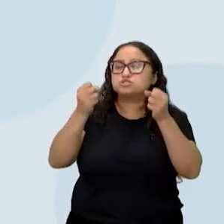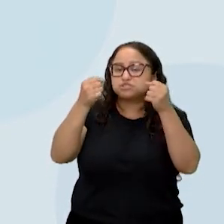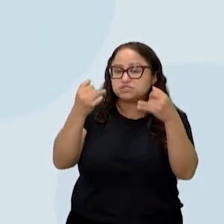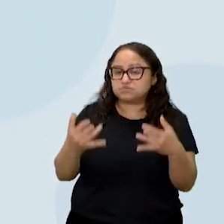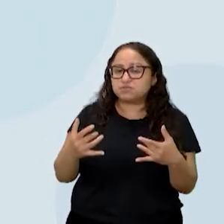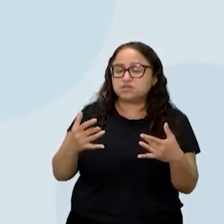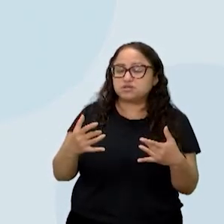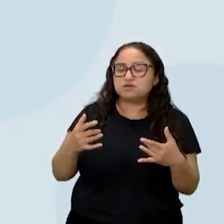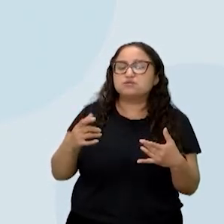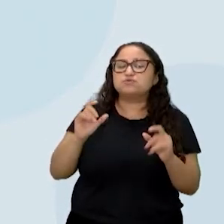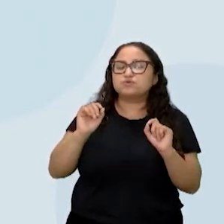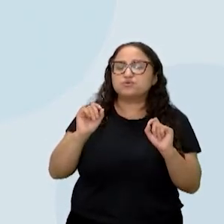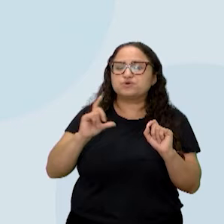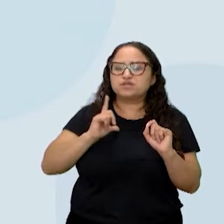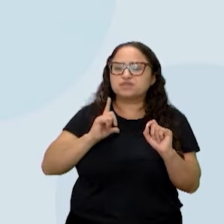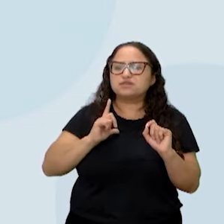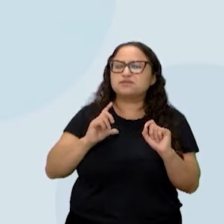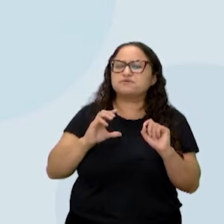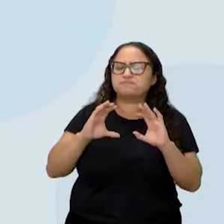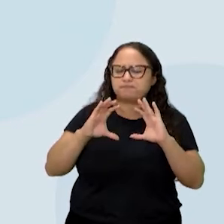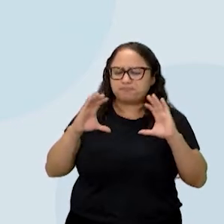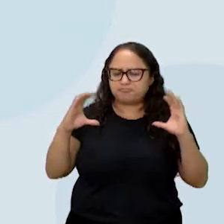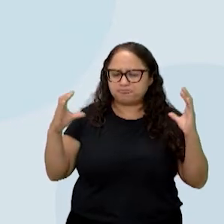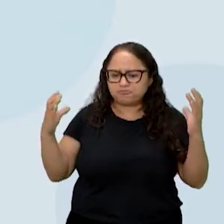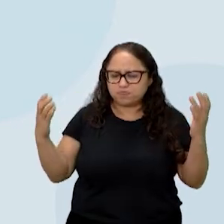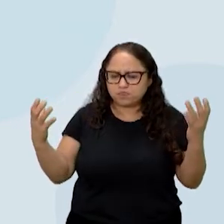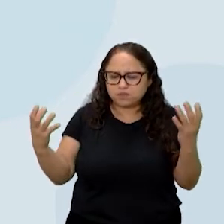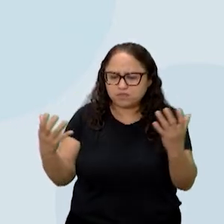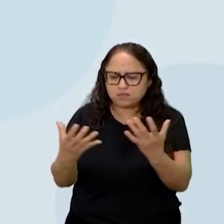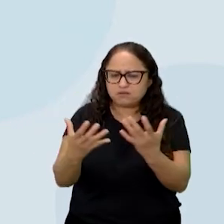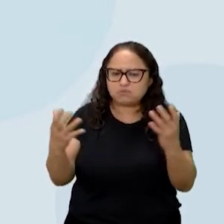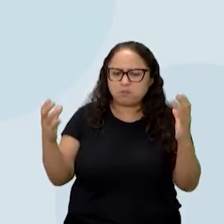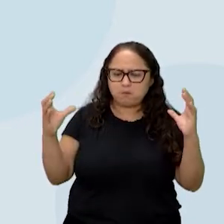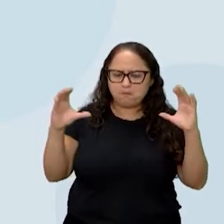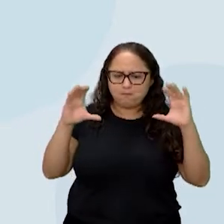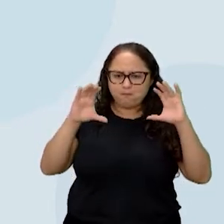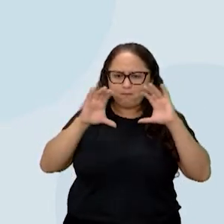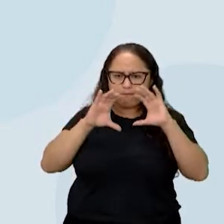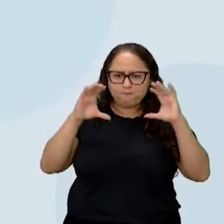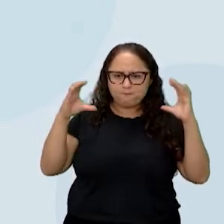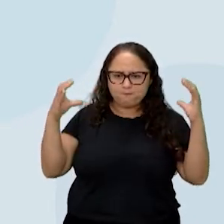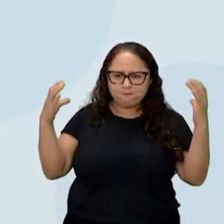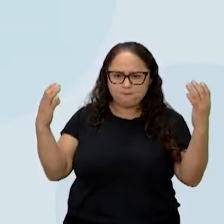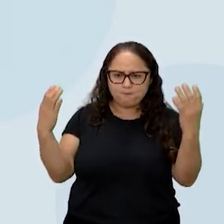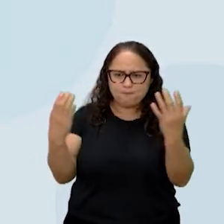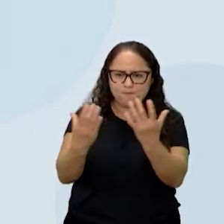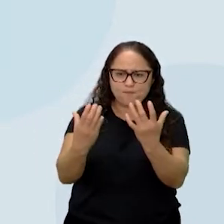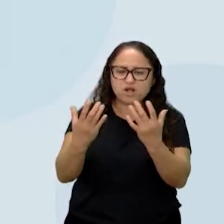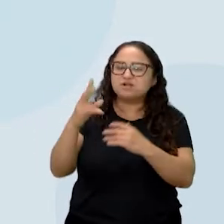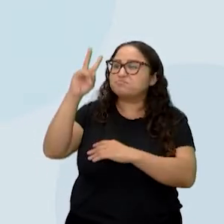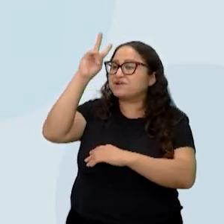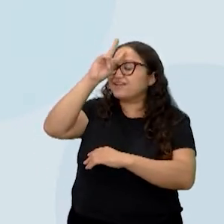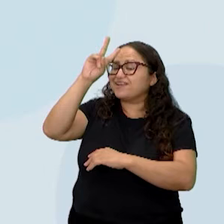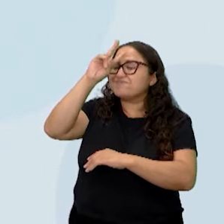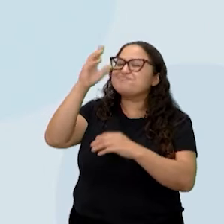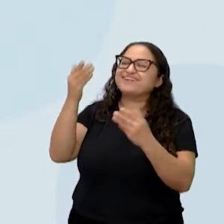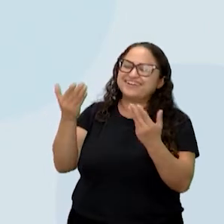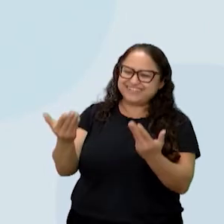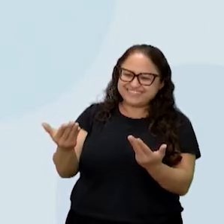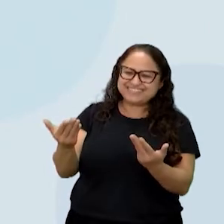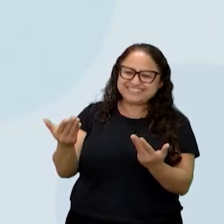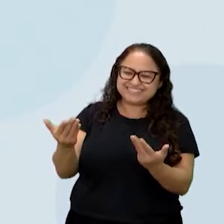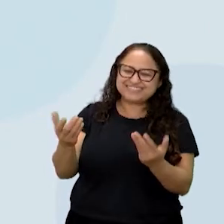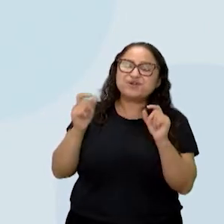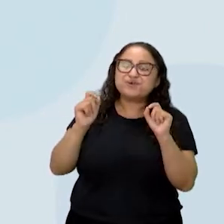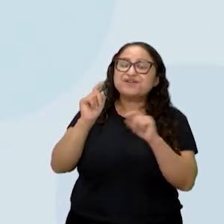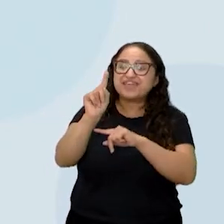né? O diâmetro, estamos falando ali da distância ponta a ponta. Aqui tem, vou desenhar aqui uns que para te lembrar para os nossos estudantes. A